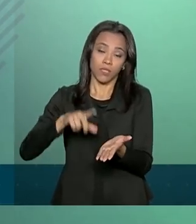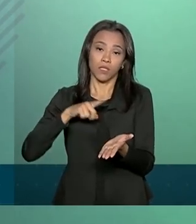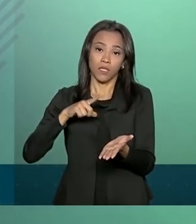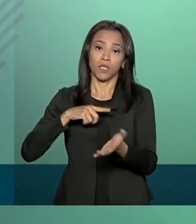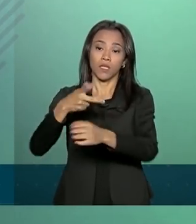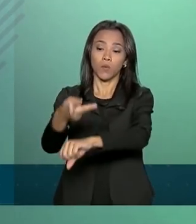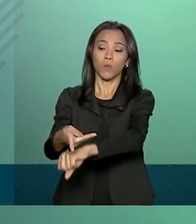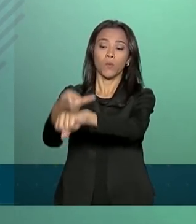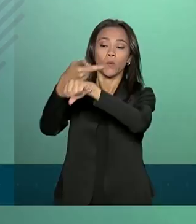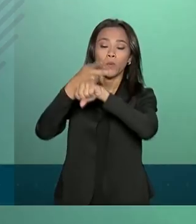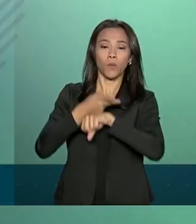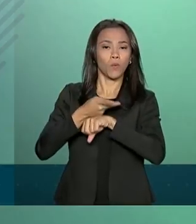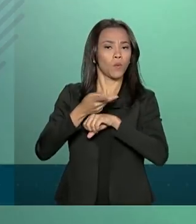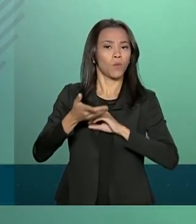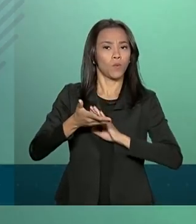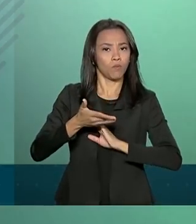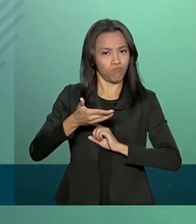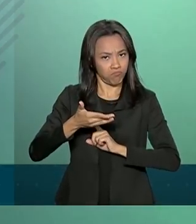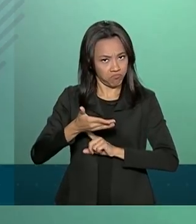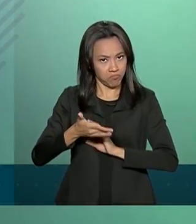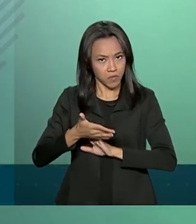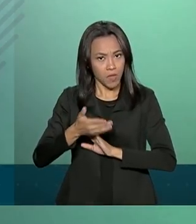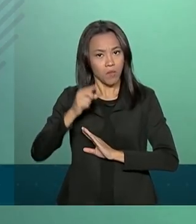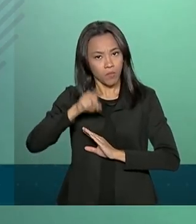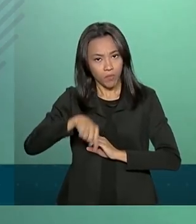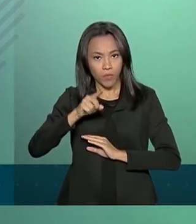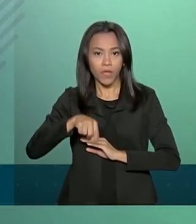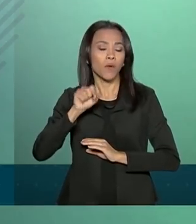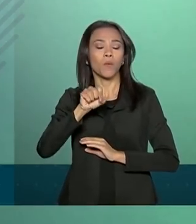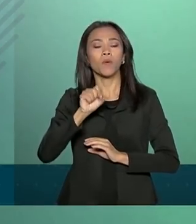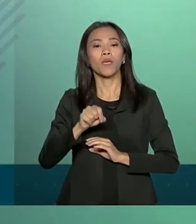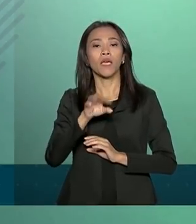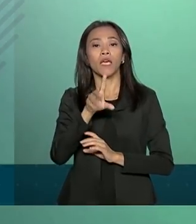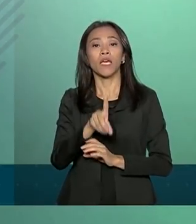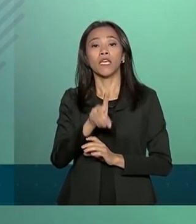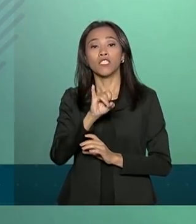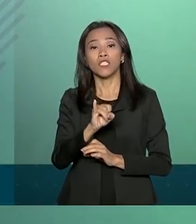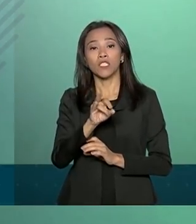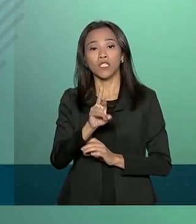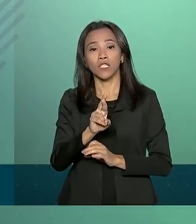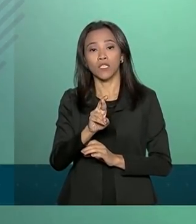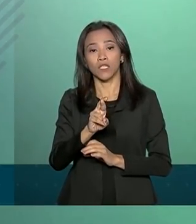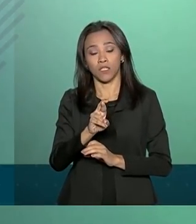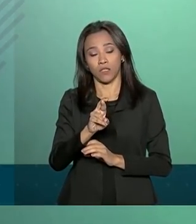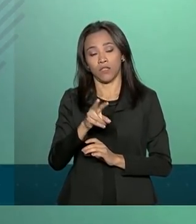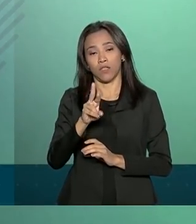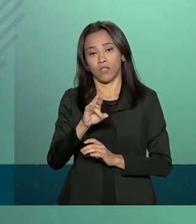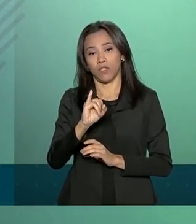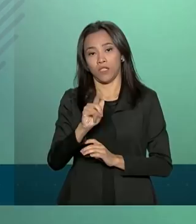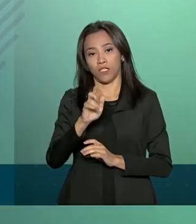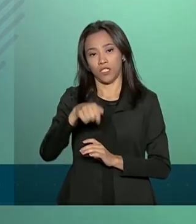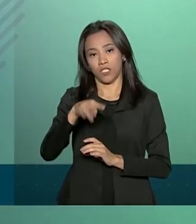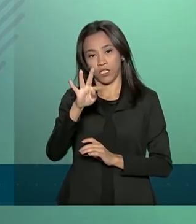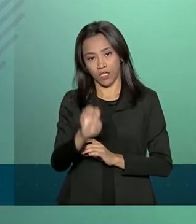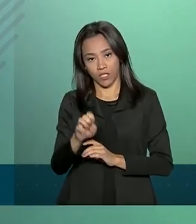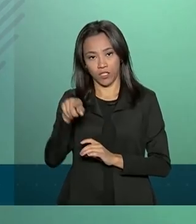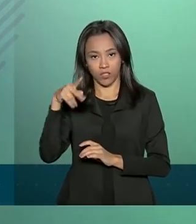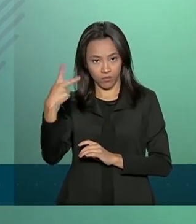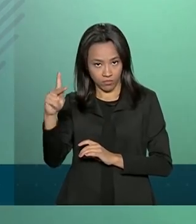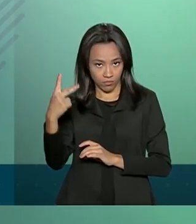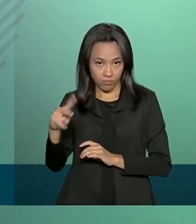é de dirigentes da câmara de comércio e indústria japonesa do brasil às 10